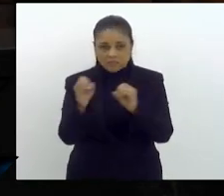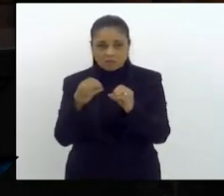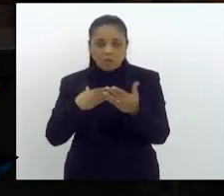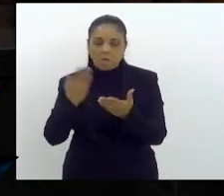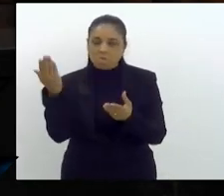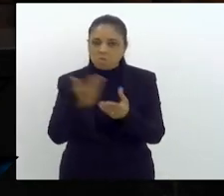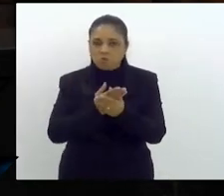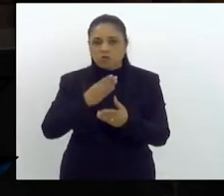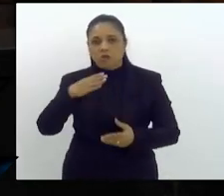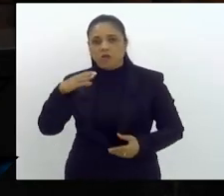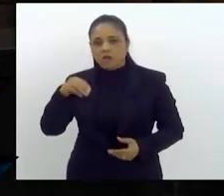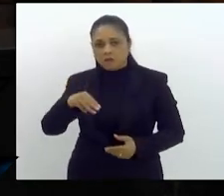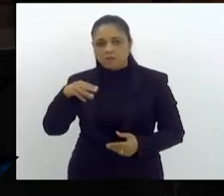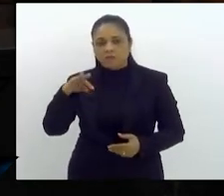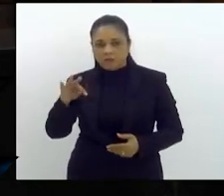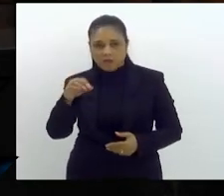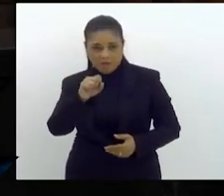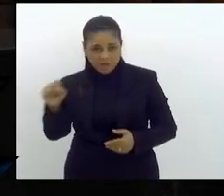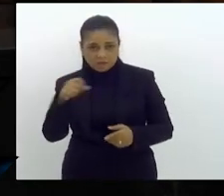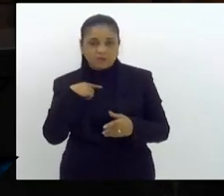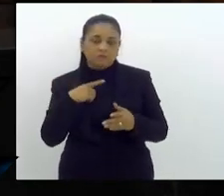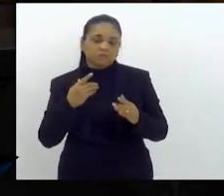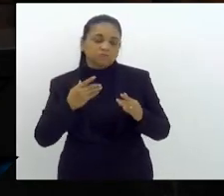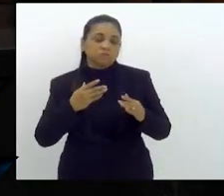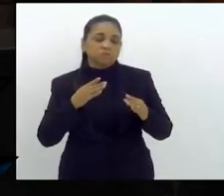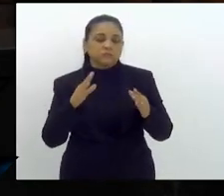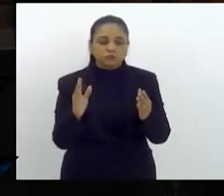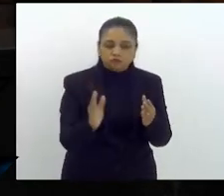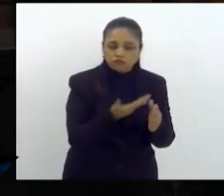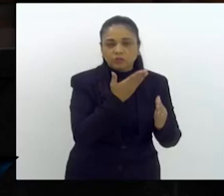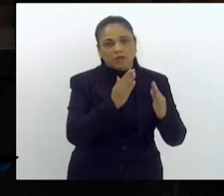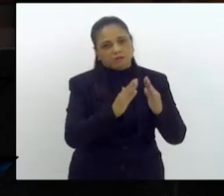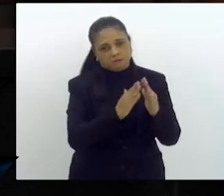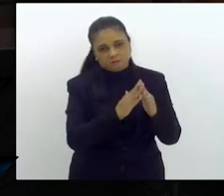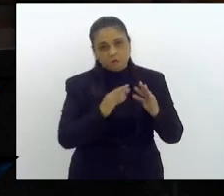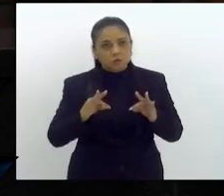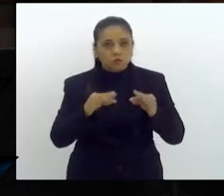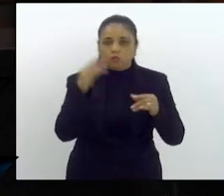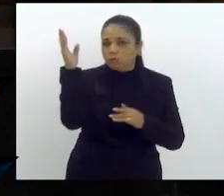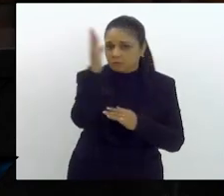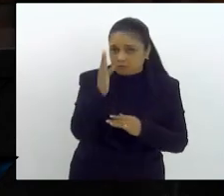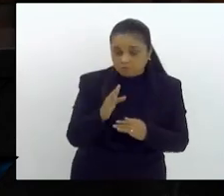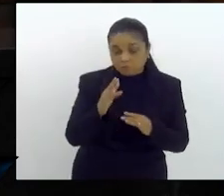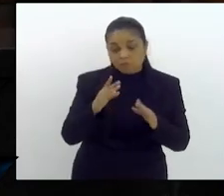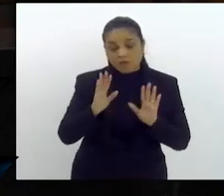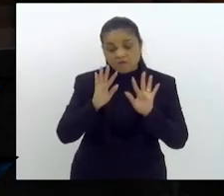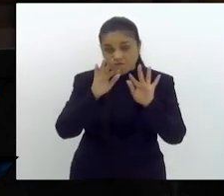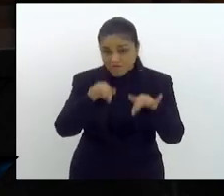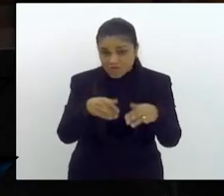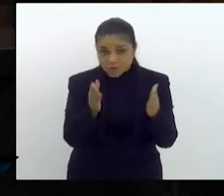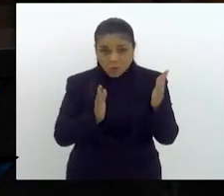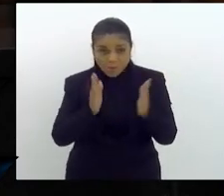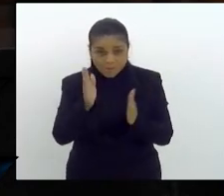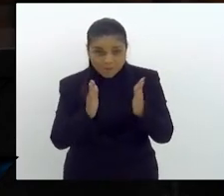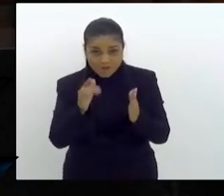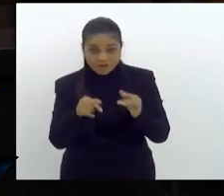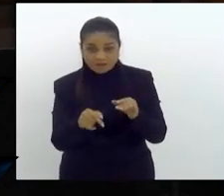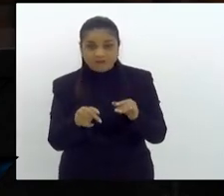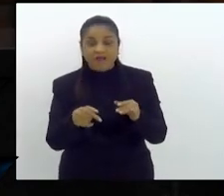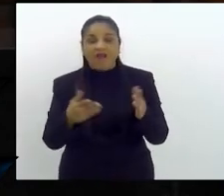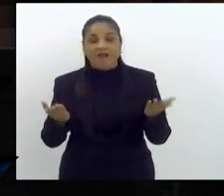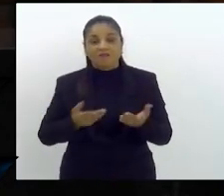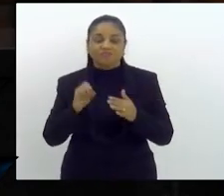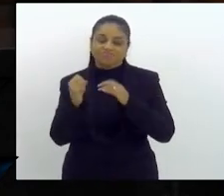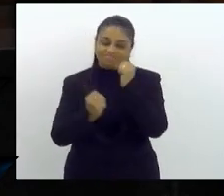garantiu que não tivesse despejo em todo o Brasil como esse prazo foi fundado agora tá tendo um assanhamento